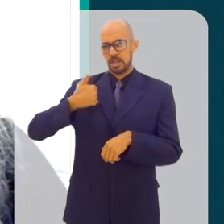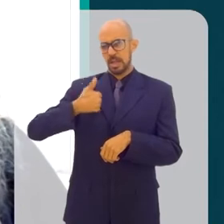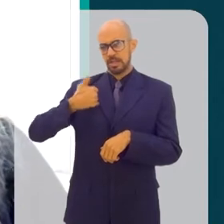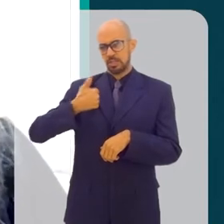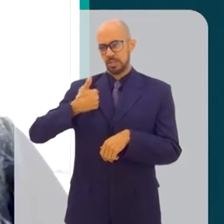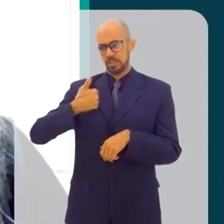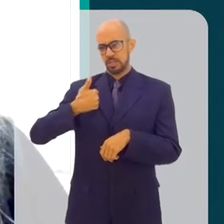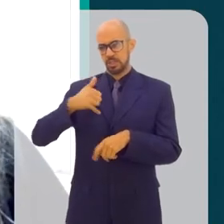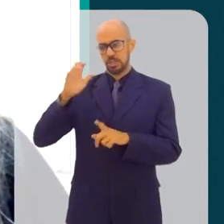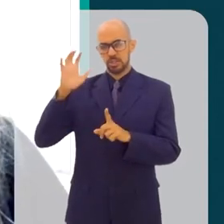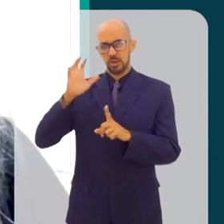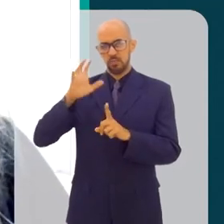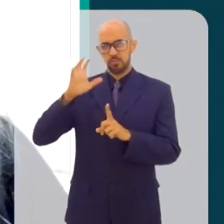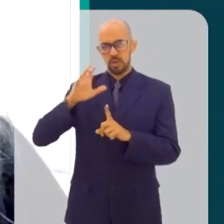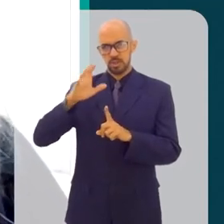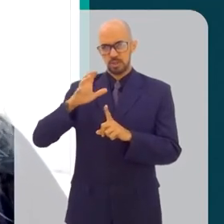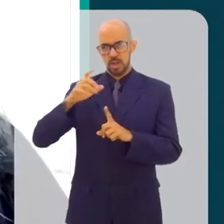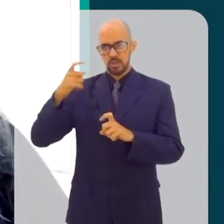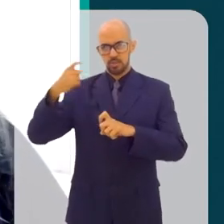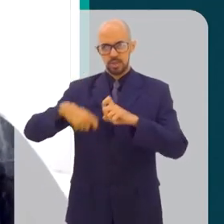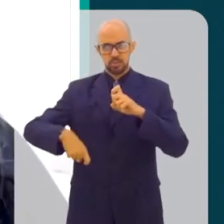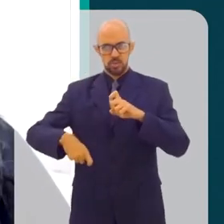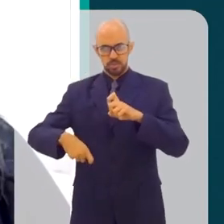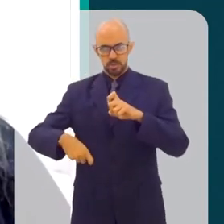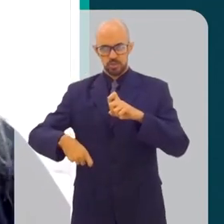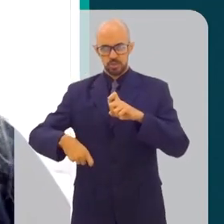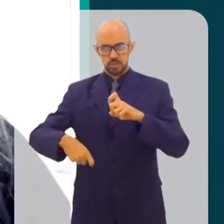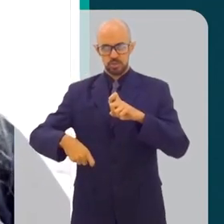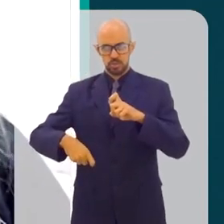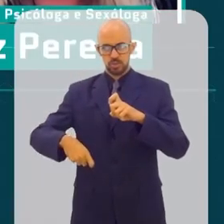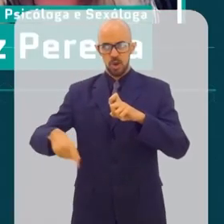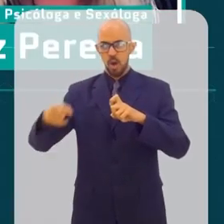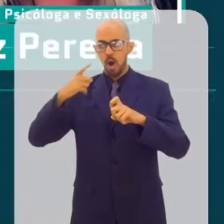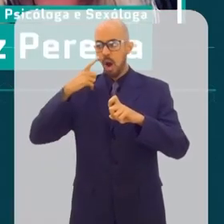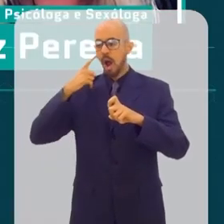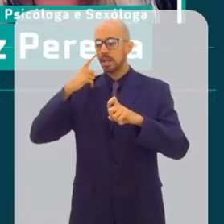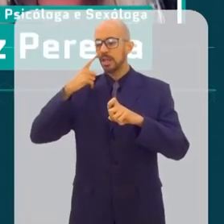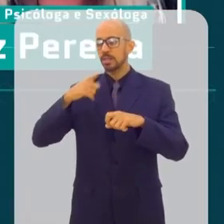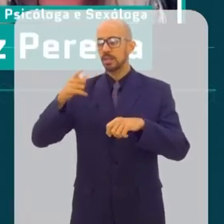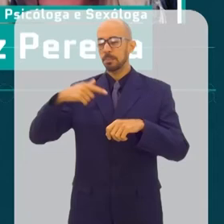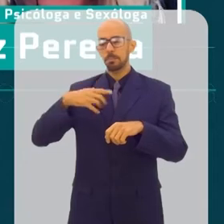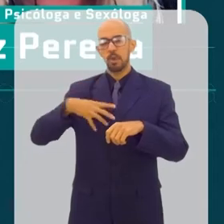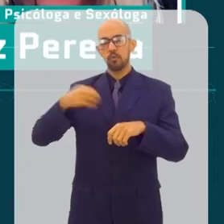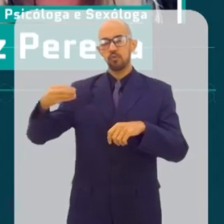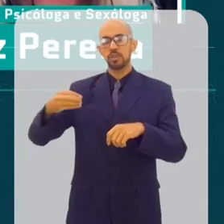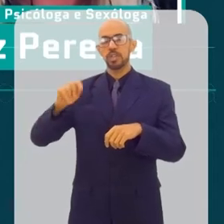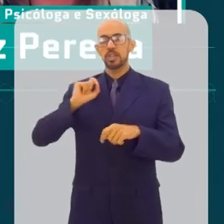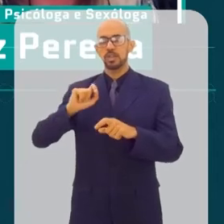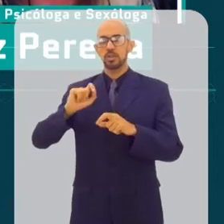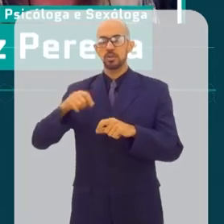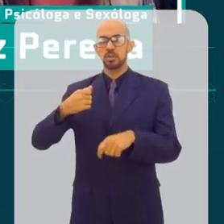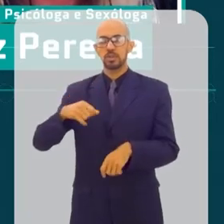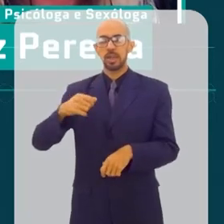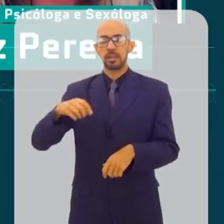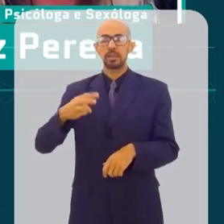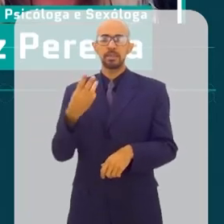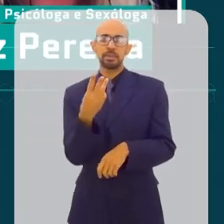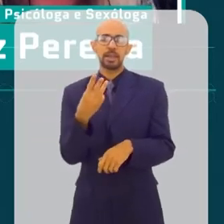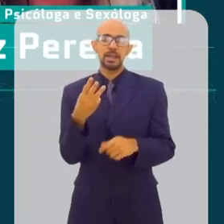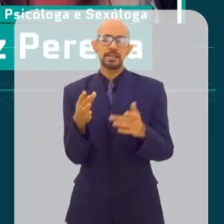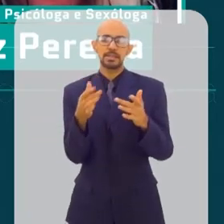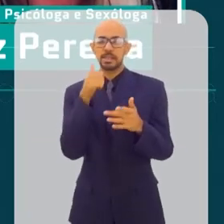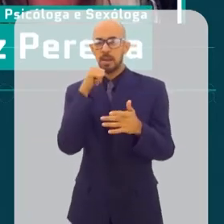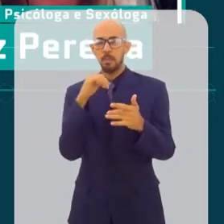primeira idade, eles são estimulados sexualmente, né? Olha ali, meu filho tem